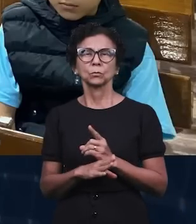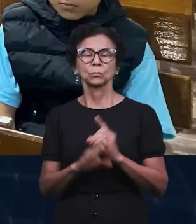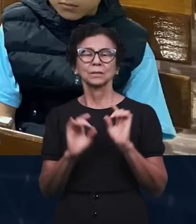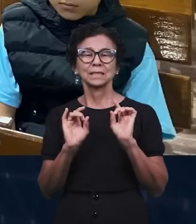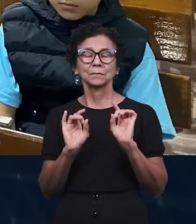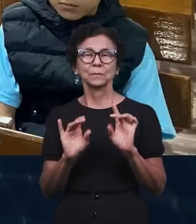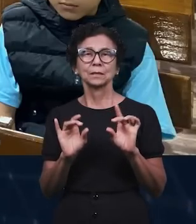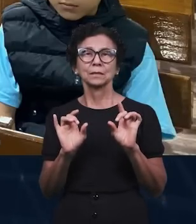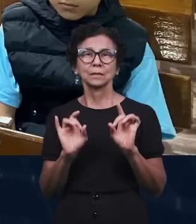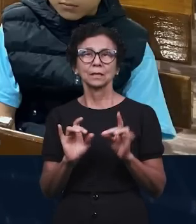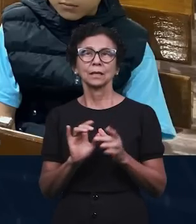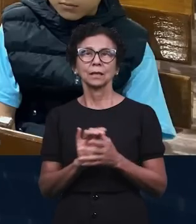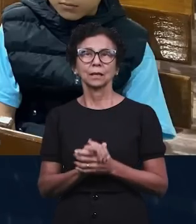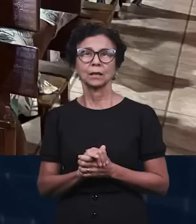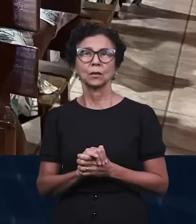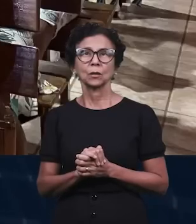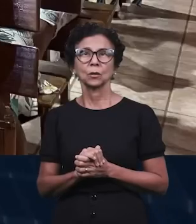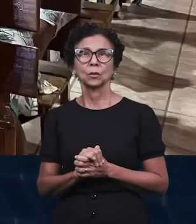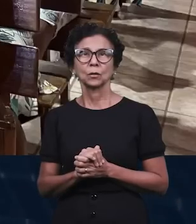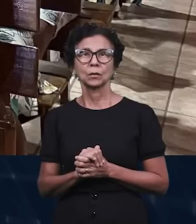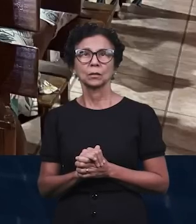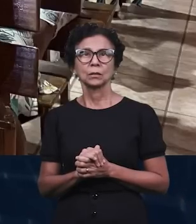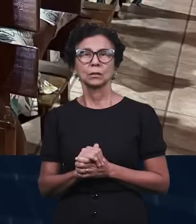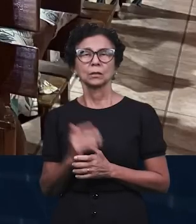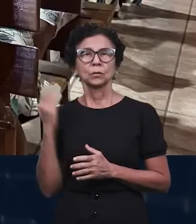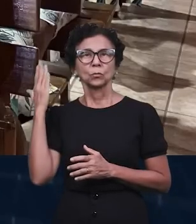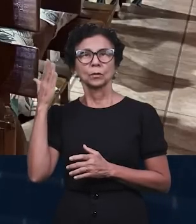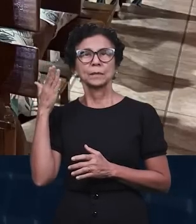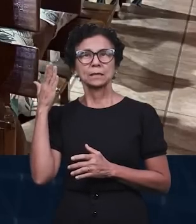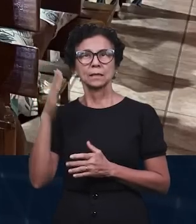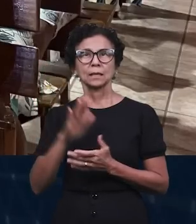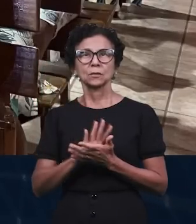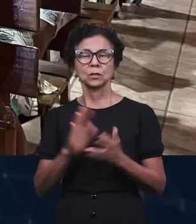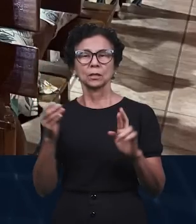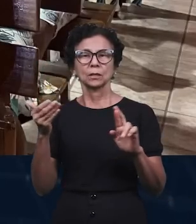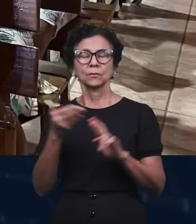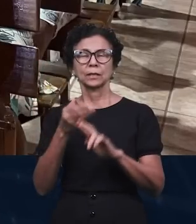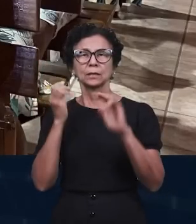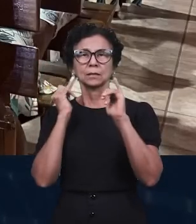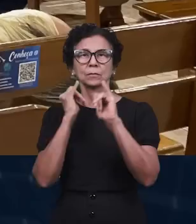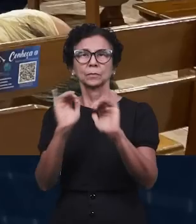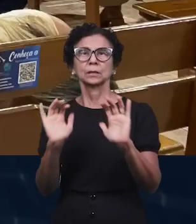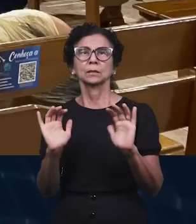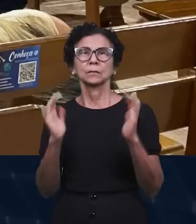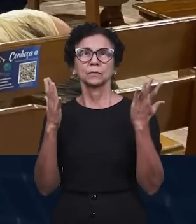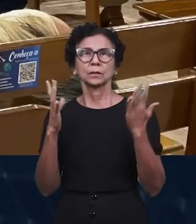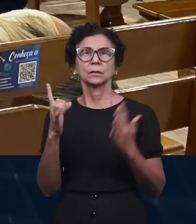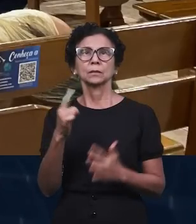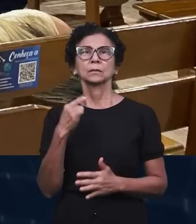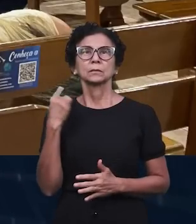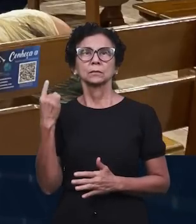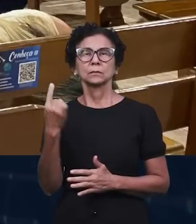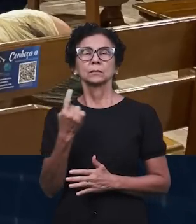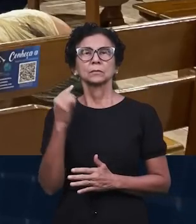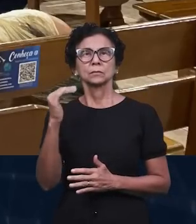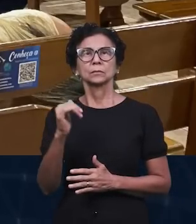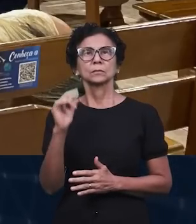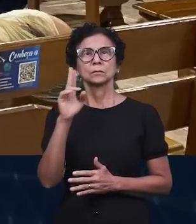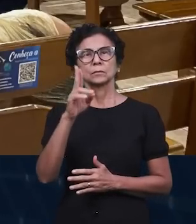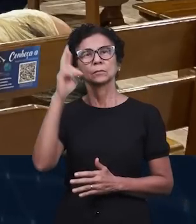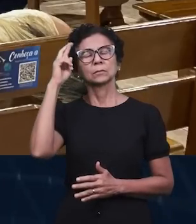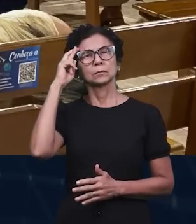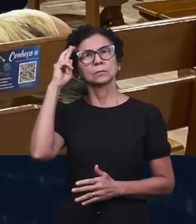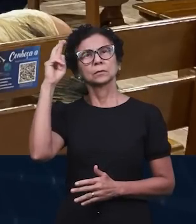com a mensagem deste último culto mundial. E todos presentes glorificaram mais uma vez o nome do